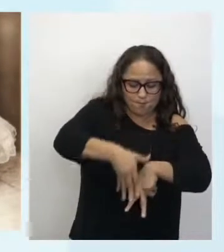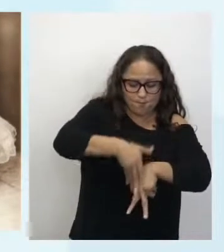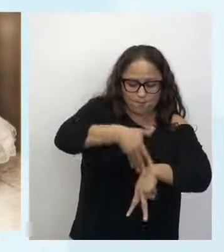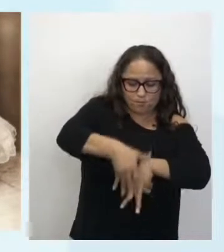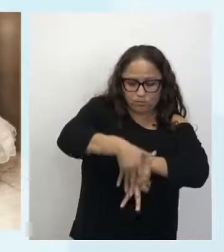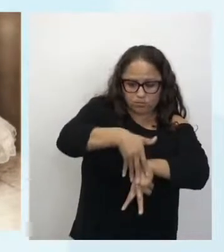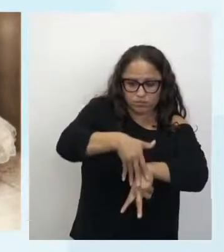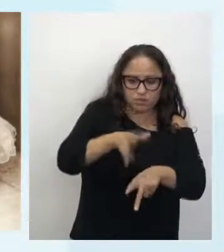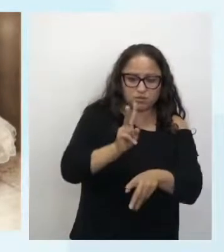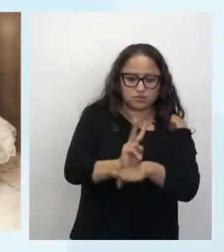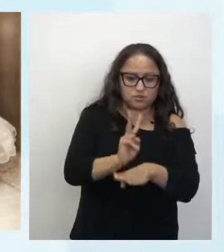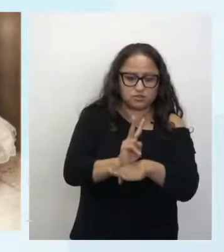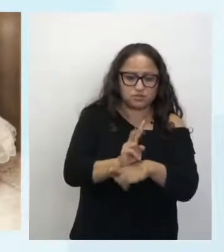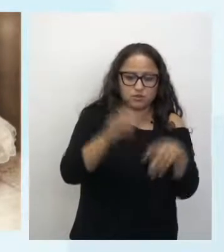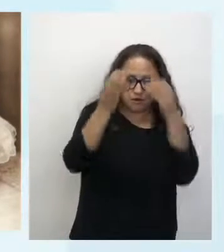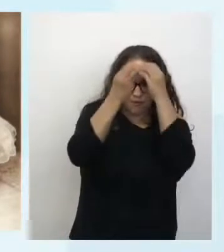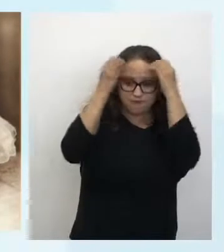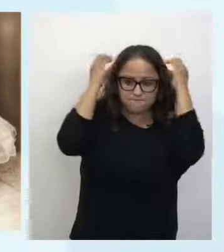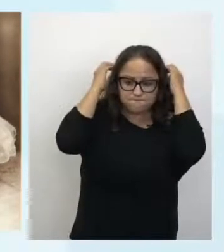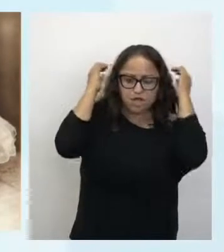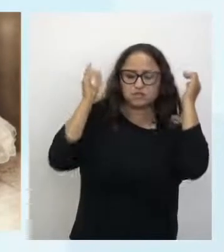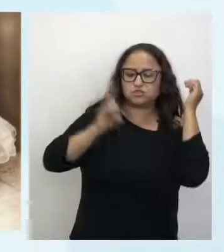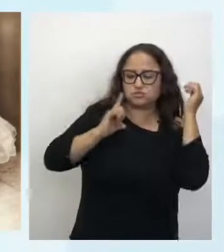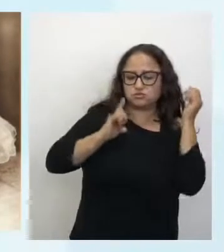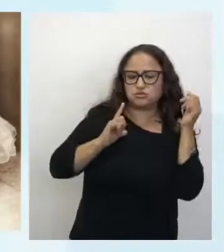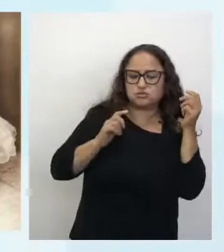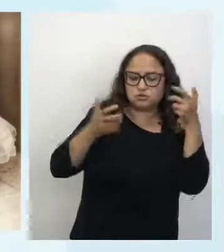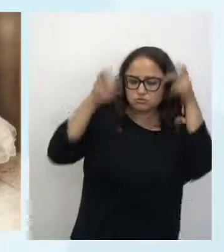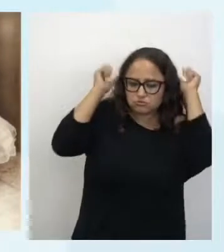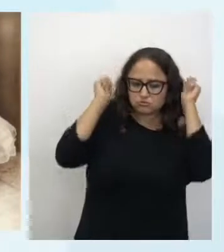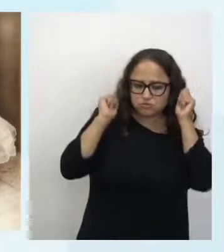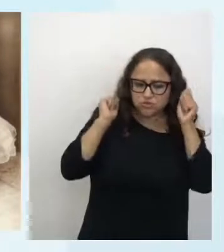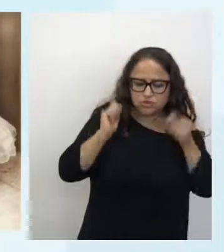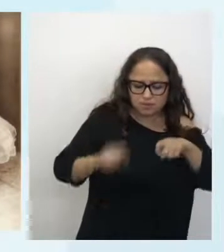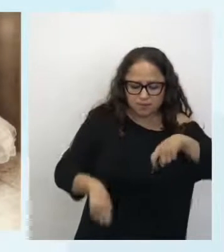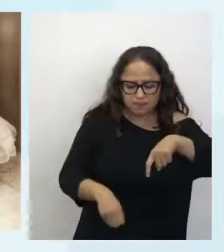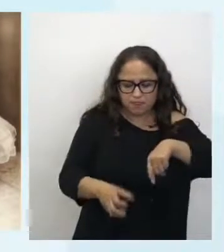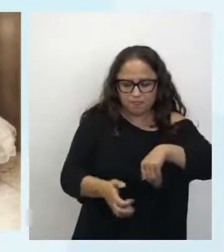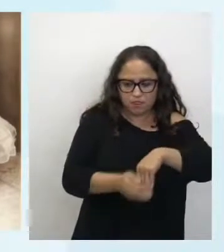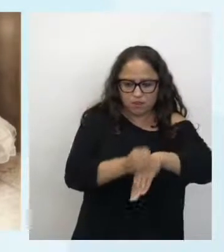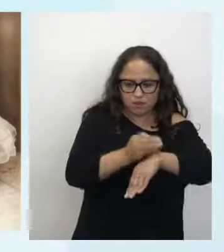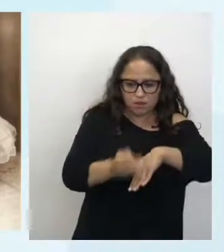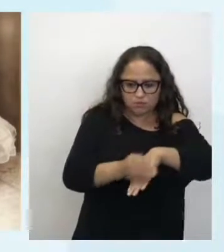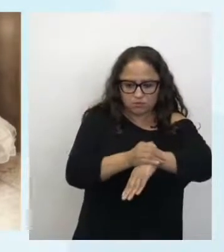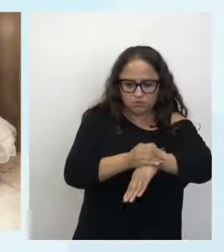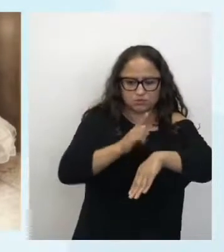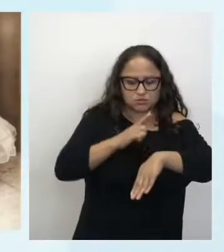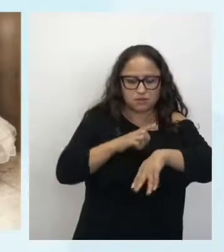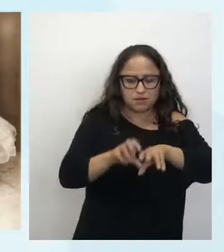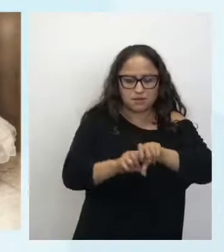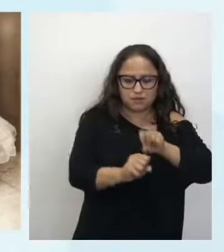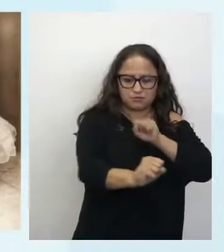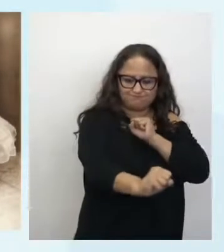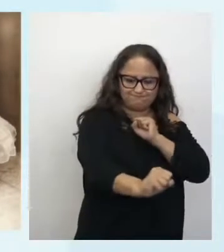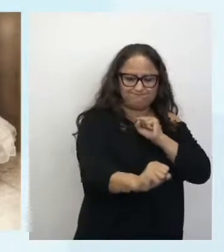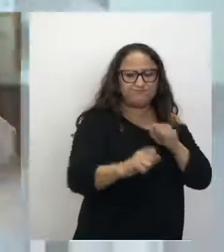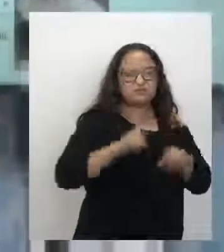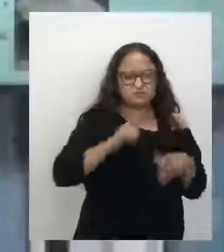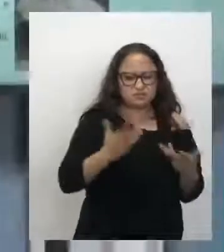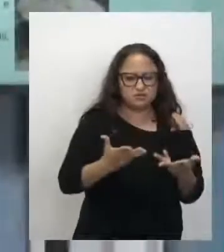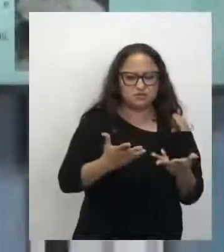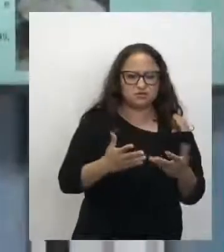né? Faixas, redes, né, para os cabelos, né? As polainas, né, para evitar que a gente tenha algum tipo de distensão, né, para proteger